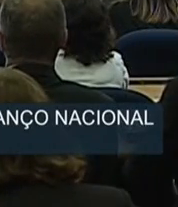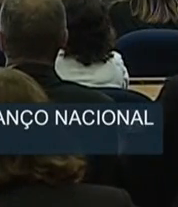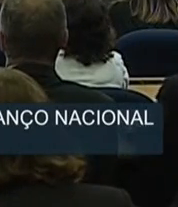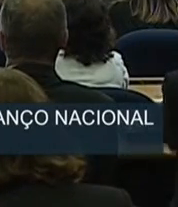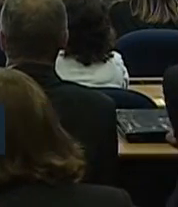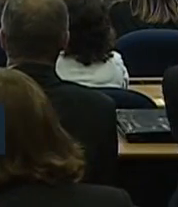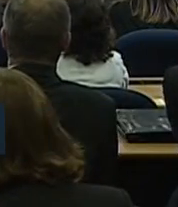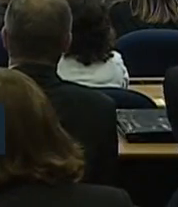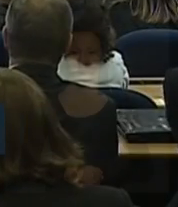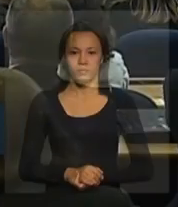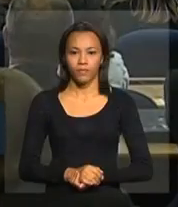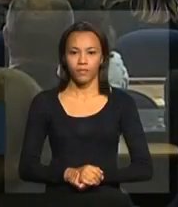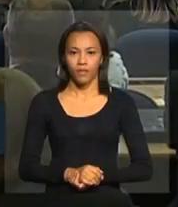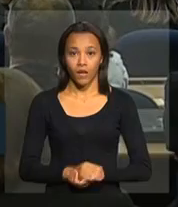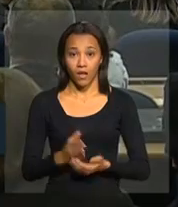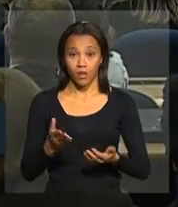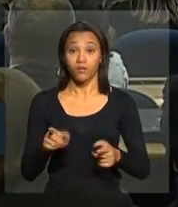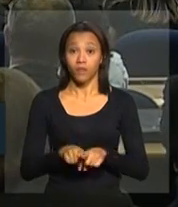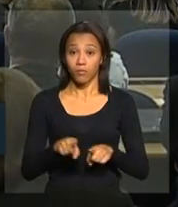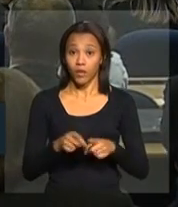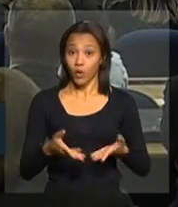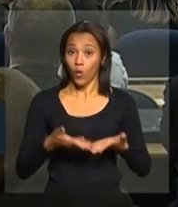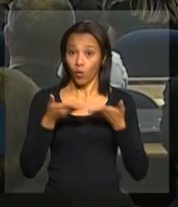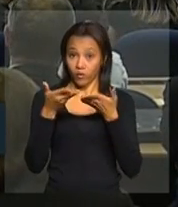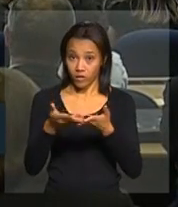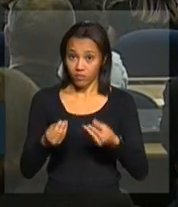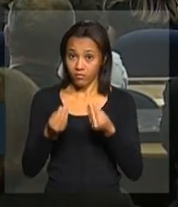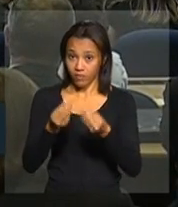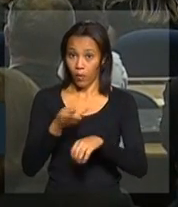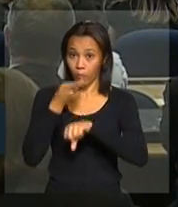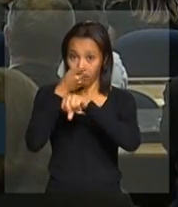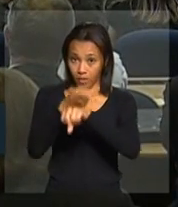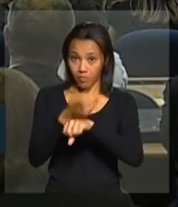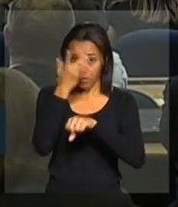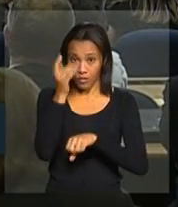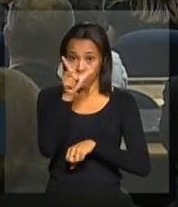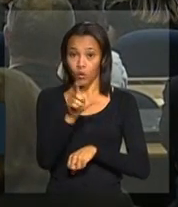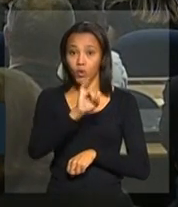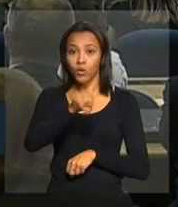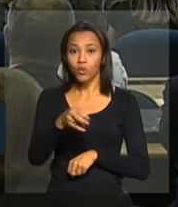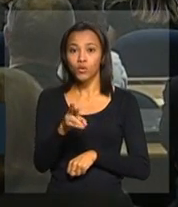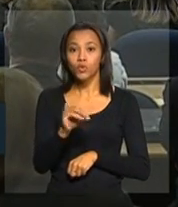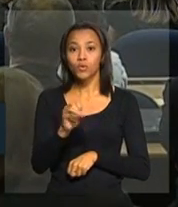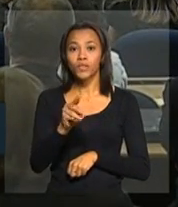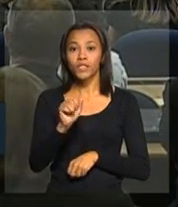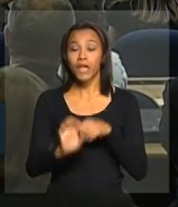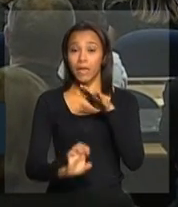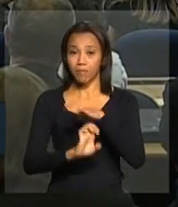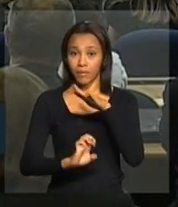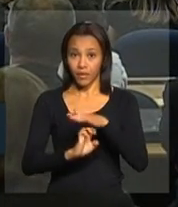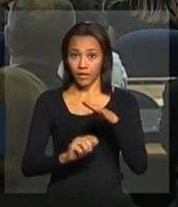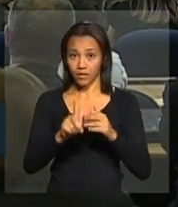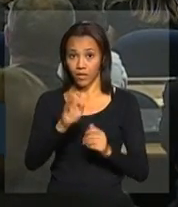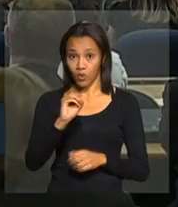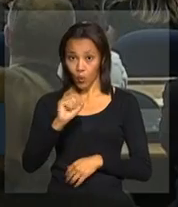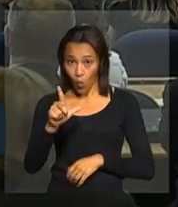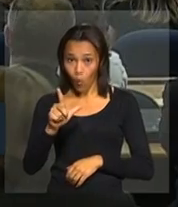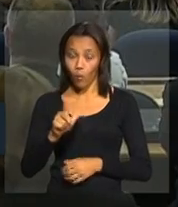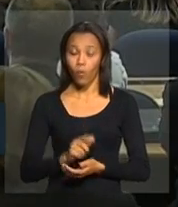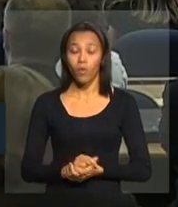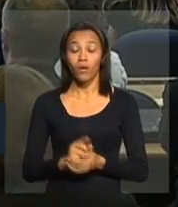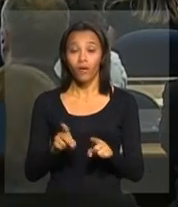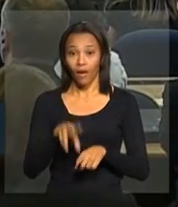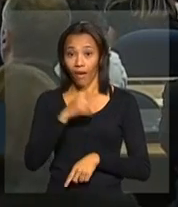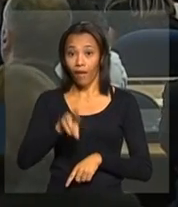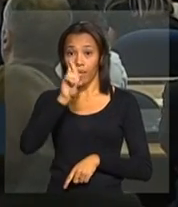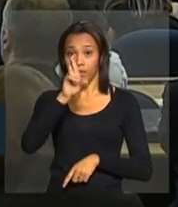Neste momento, convidamos para receber o prêmio na categoria Pessoa Jurídica a empresa Gol Linhas Aéreas,